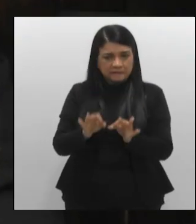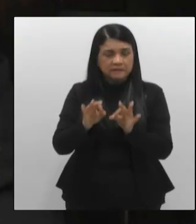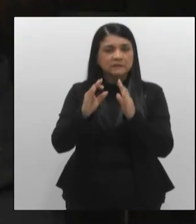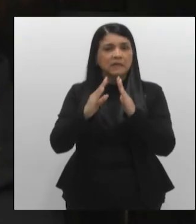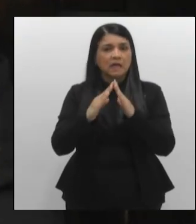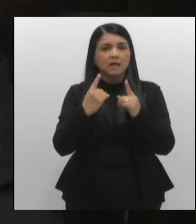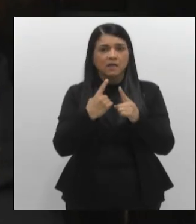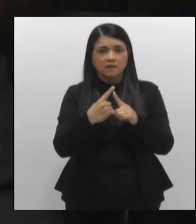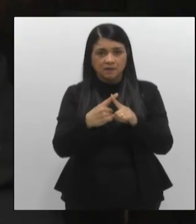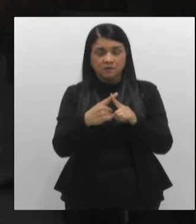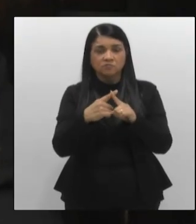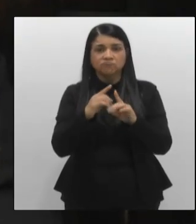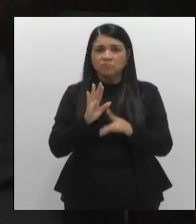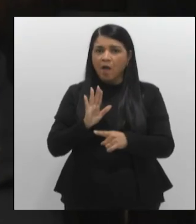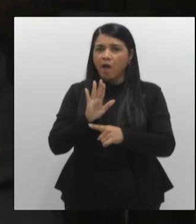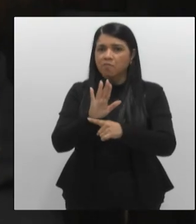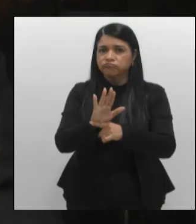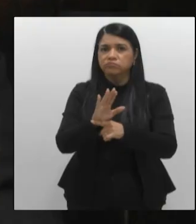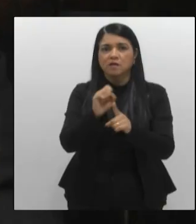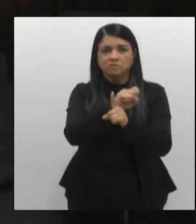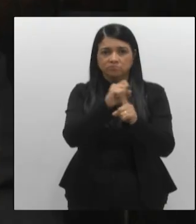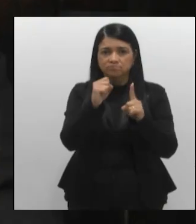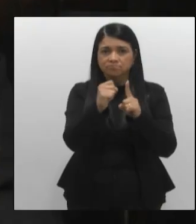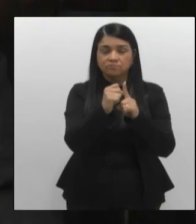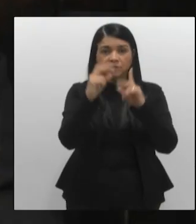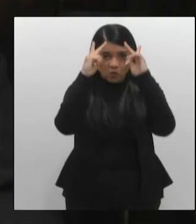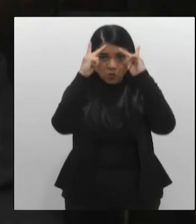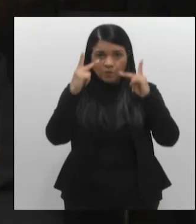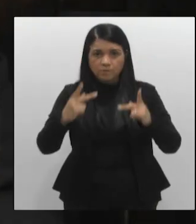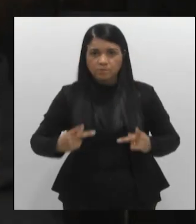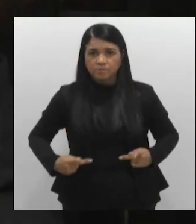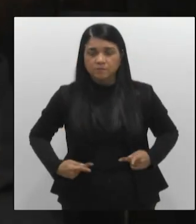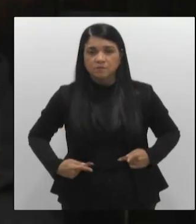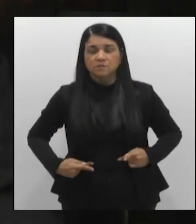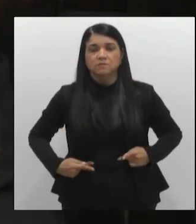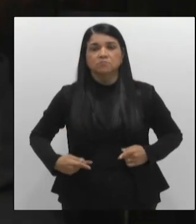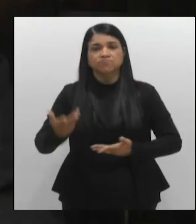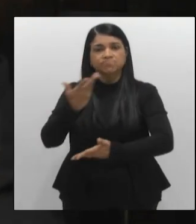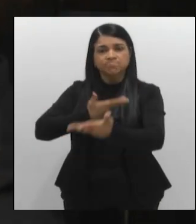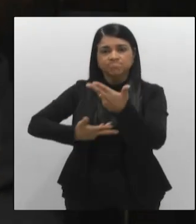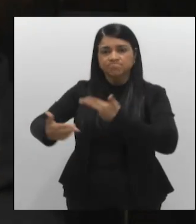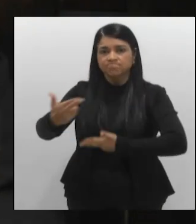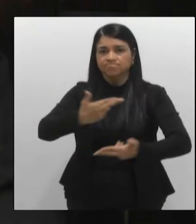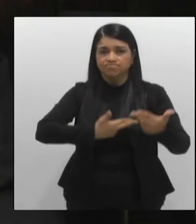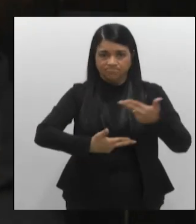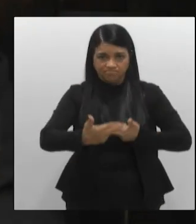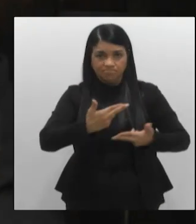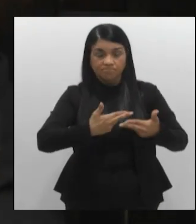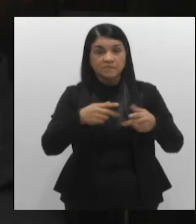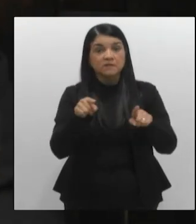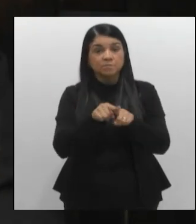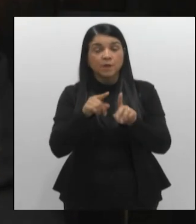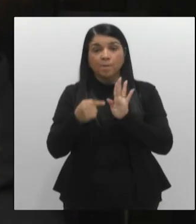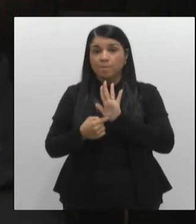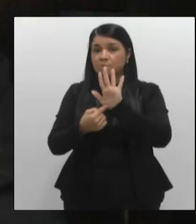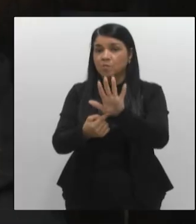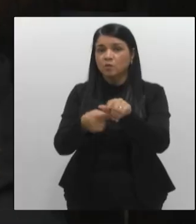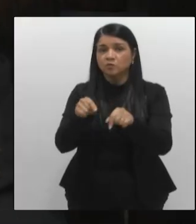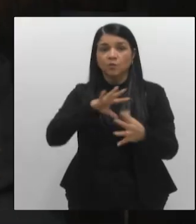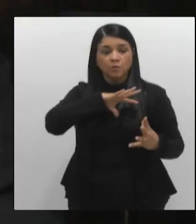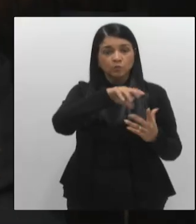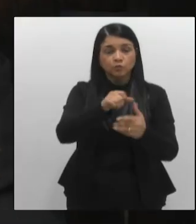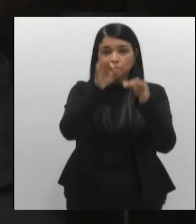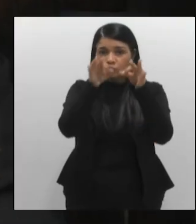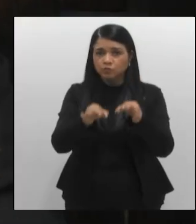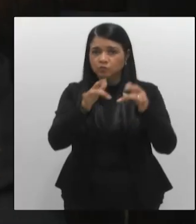muito a contribuir com a sociedade e pela humanização de nossos relacionamentos, além de apontar para um mundo mais